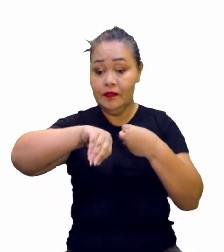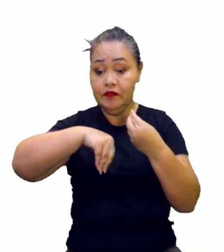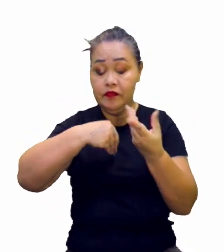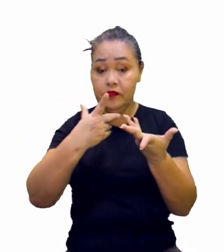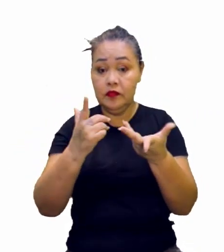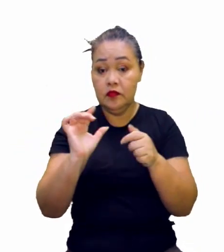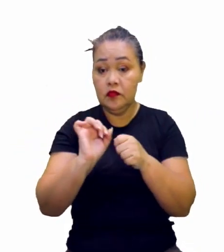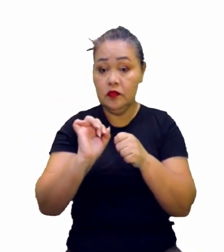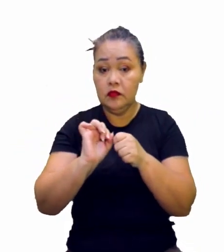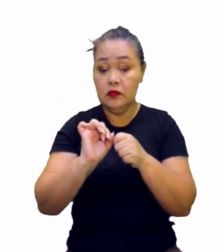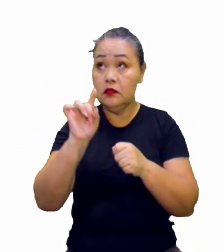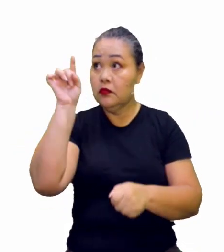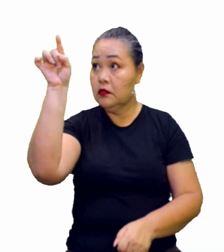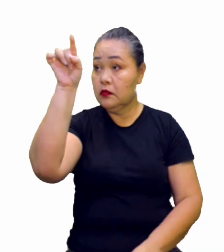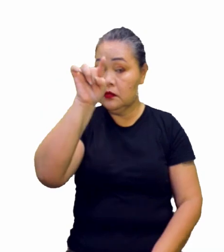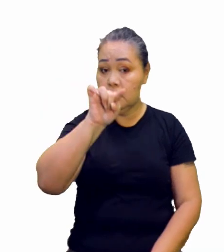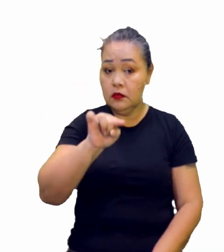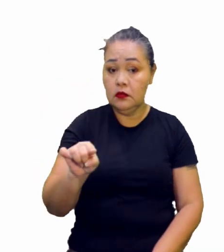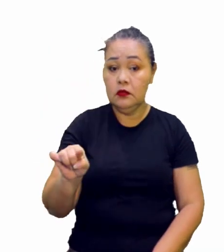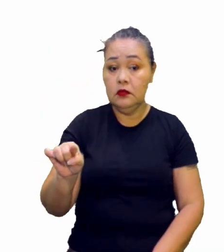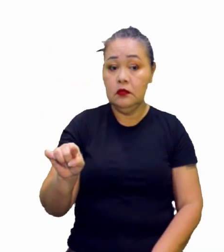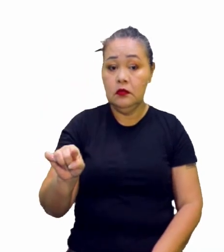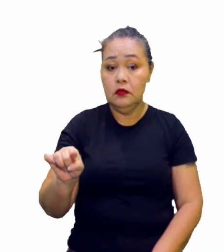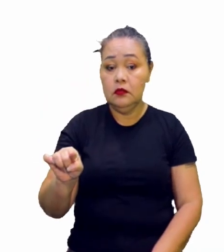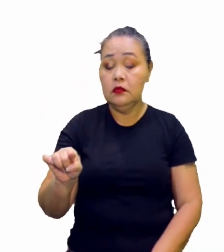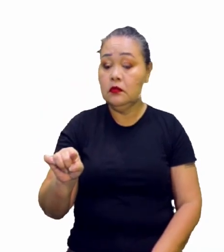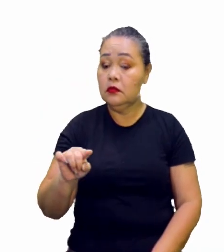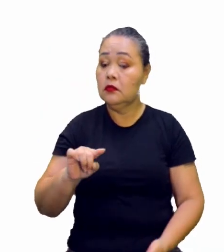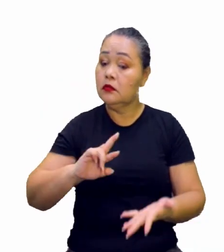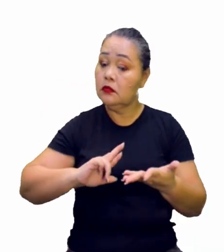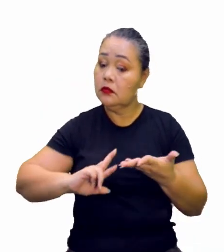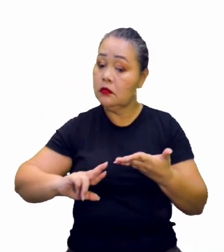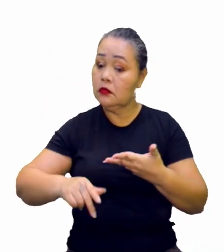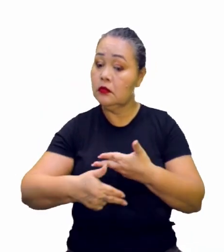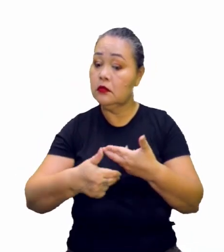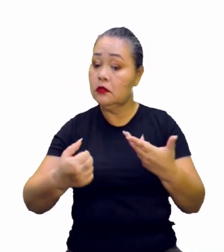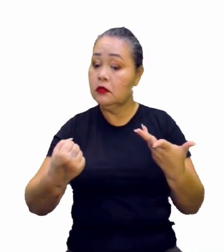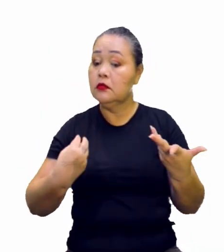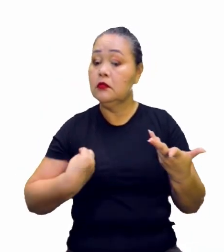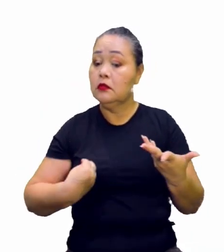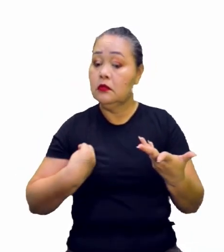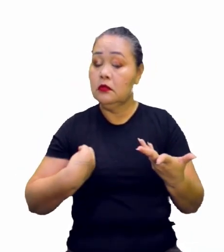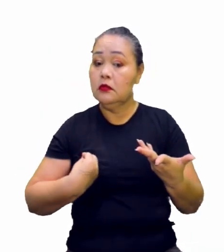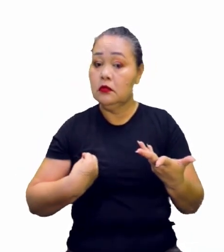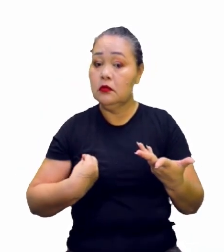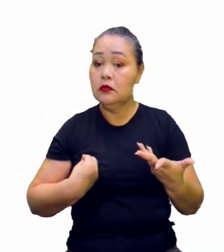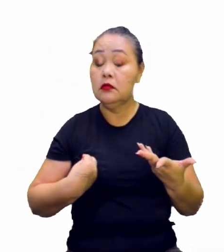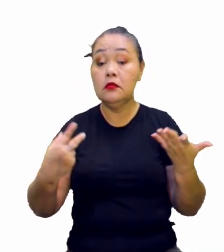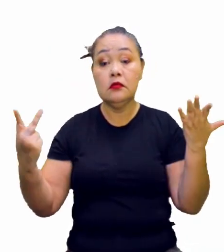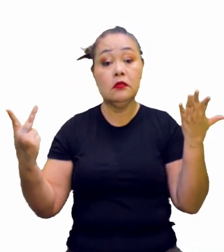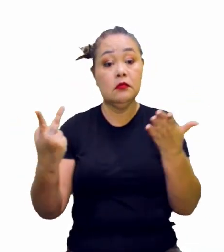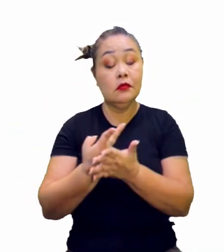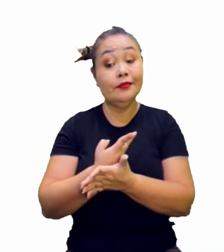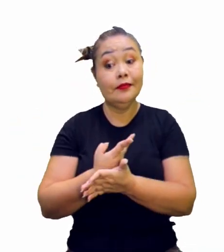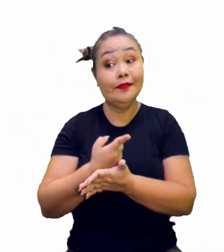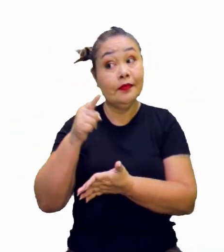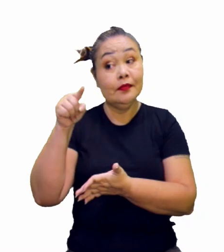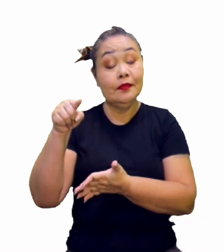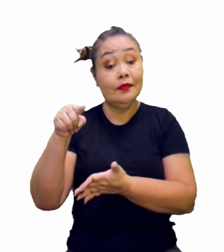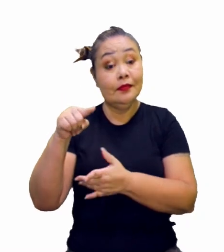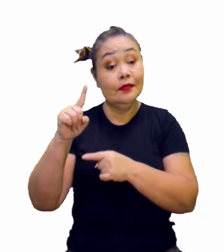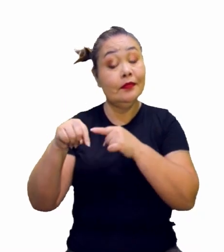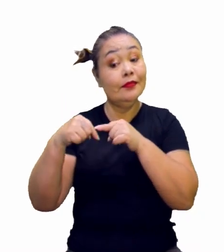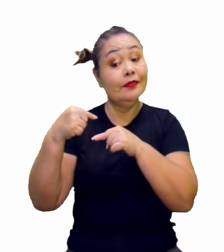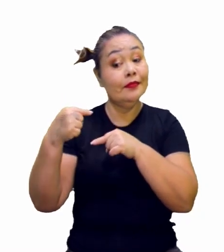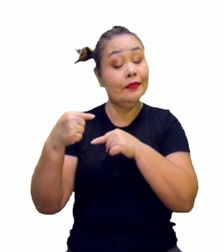Esses pontos, hotspots de biodiversidade, se acontecer algo neles, aí que